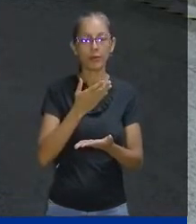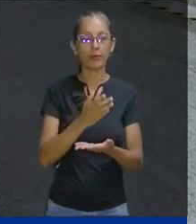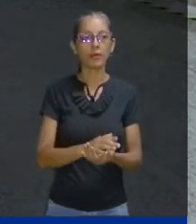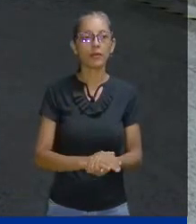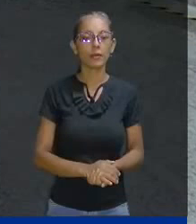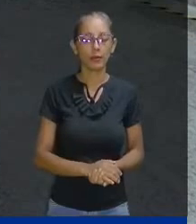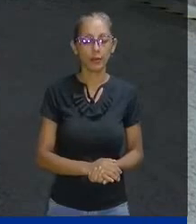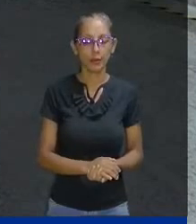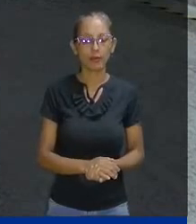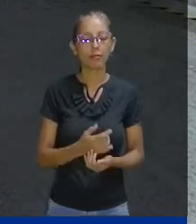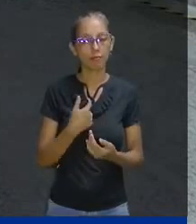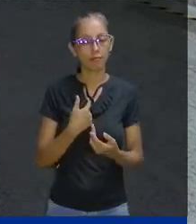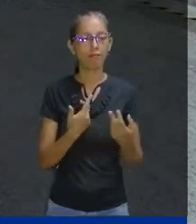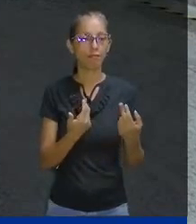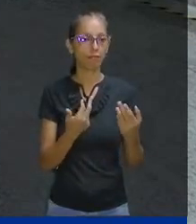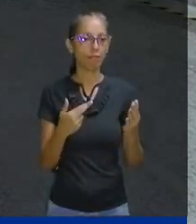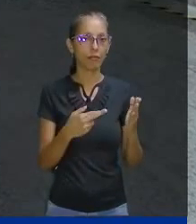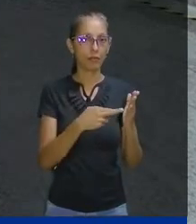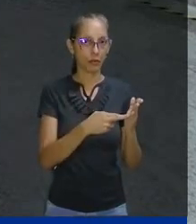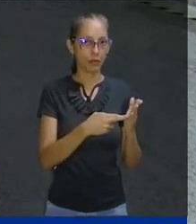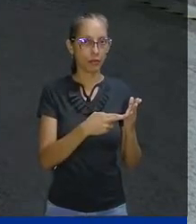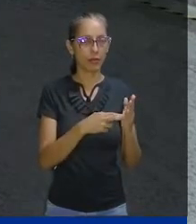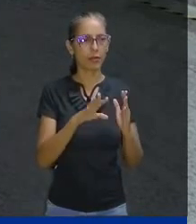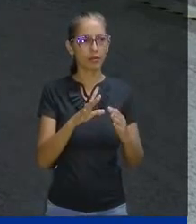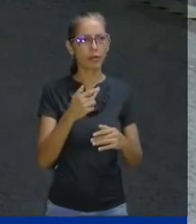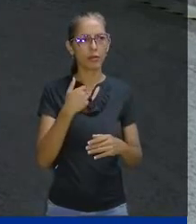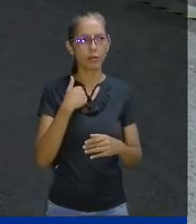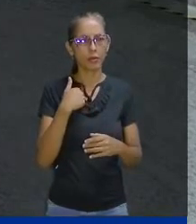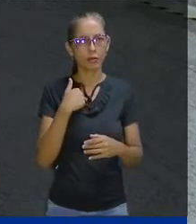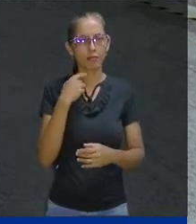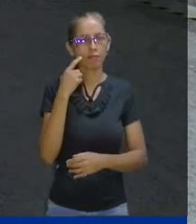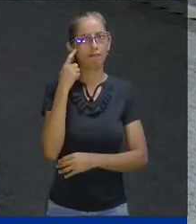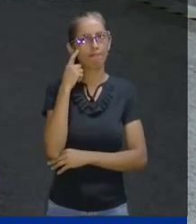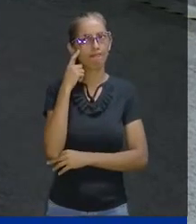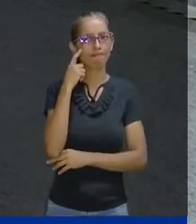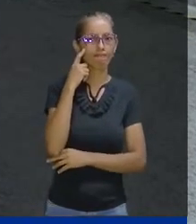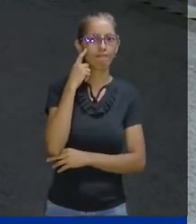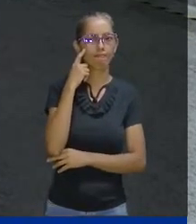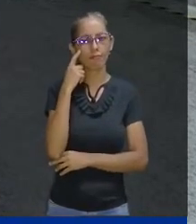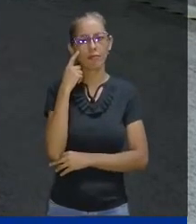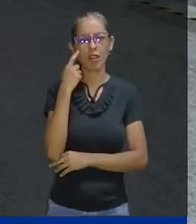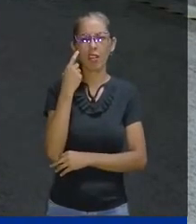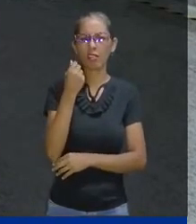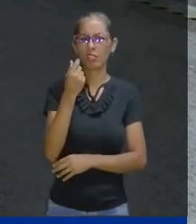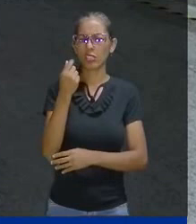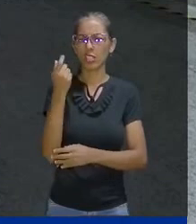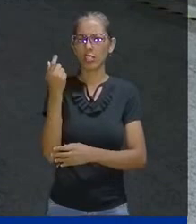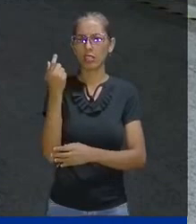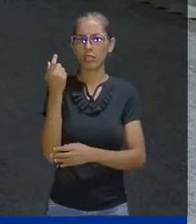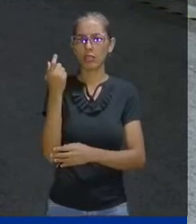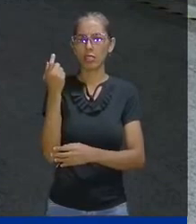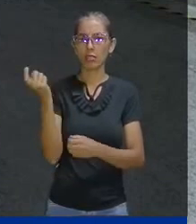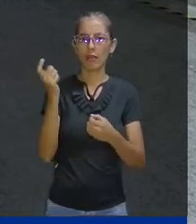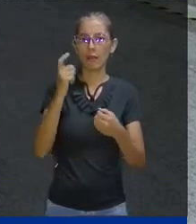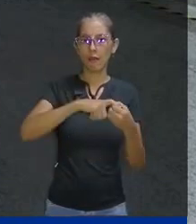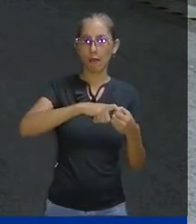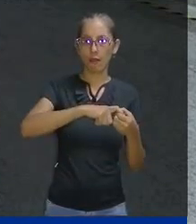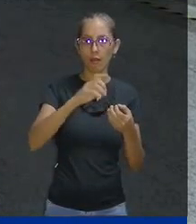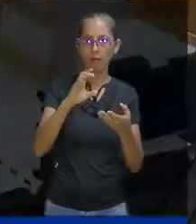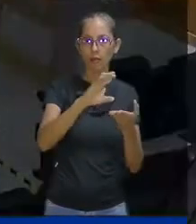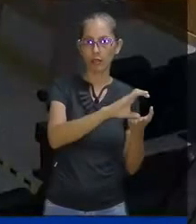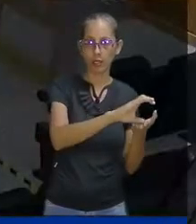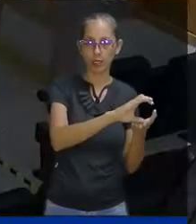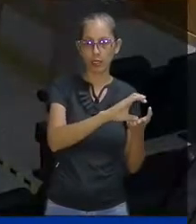acompanho Margem o ampla do relator, plenário. mas eu não estou convencida com relação ao valor a ser devolvido. E eu não tenho condição de fazer uma